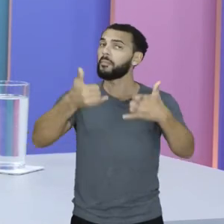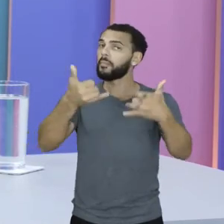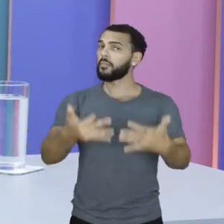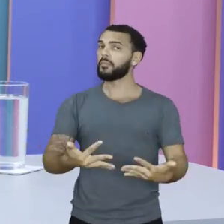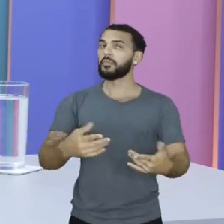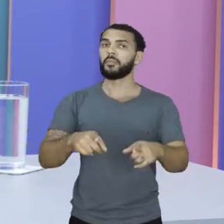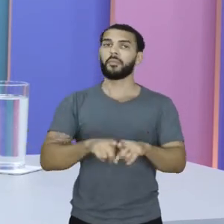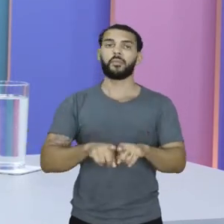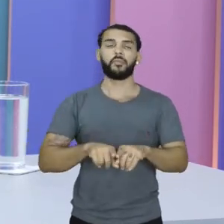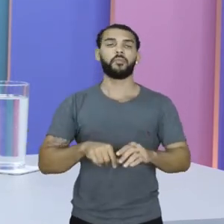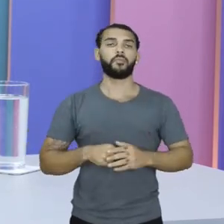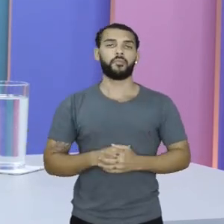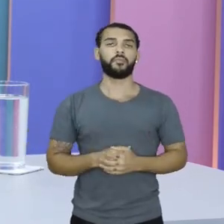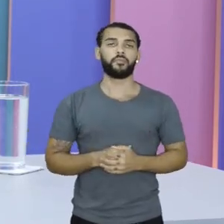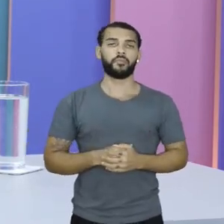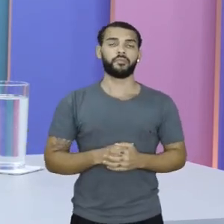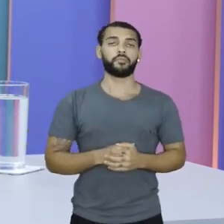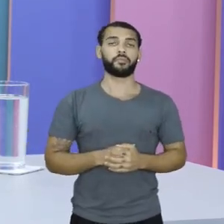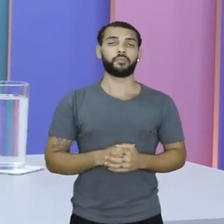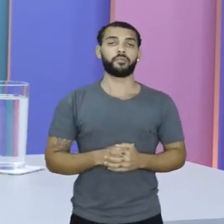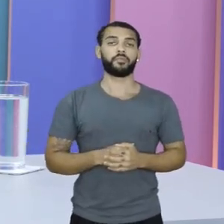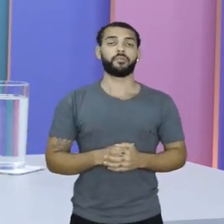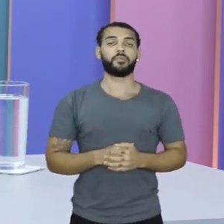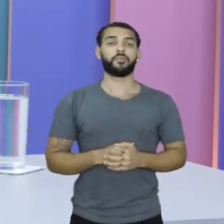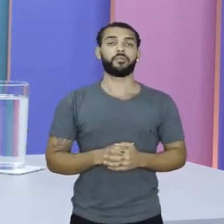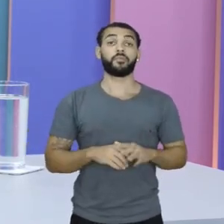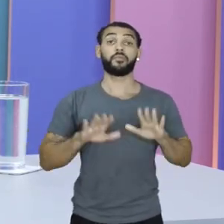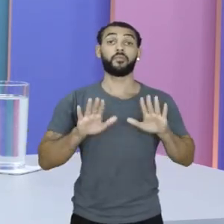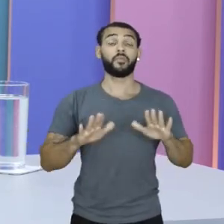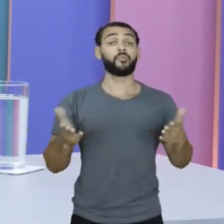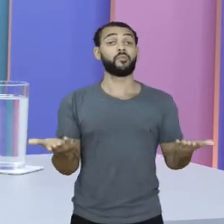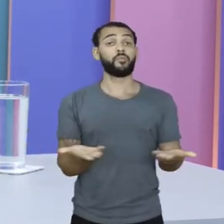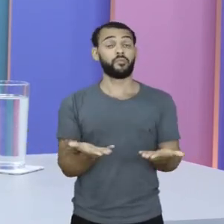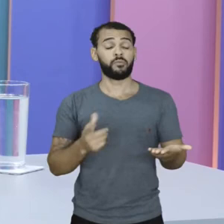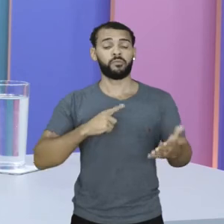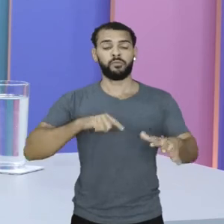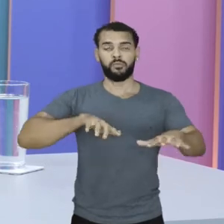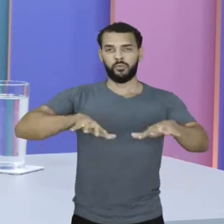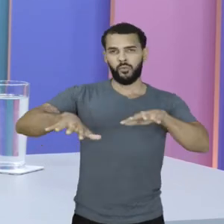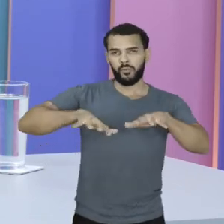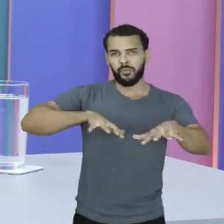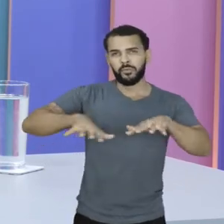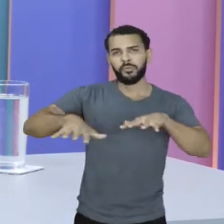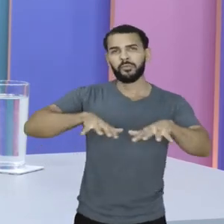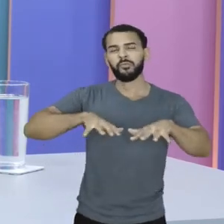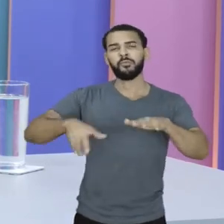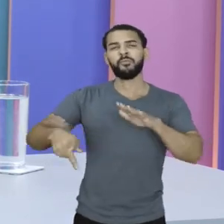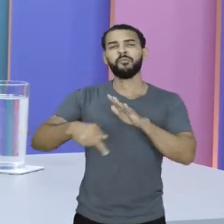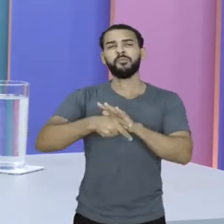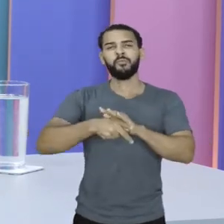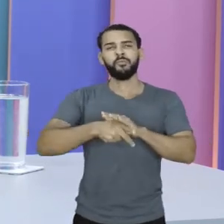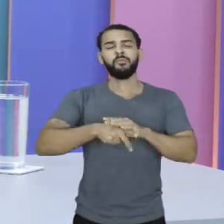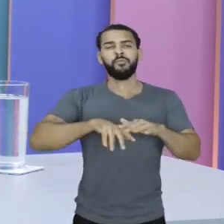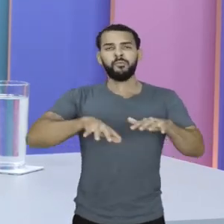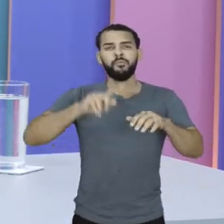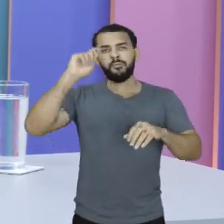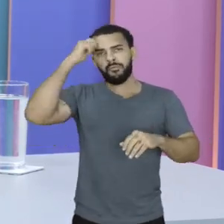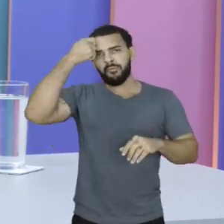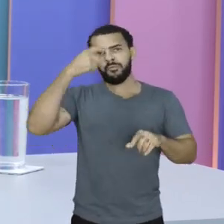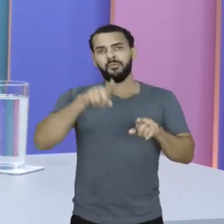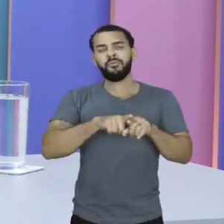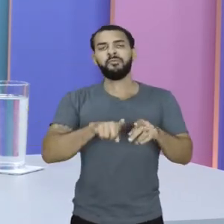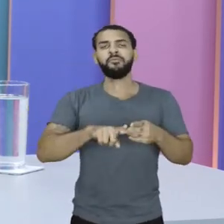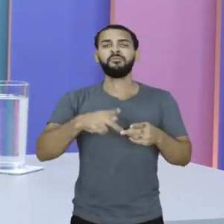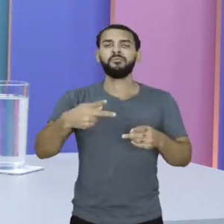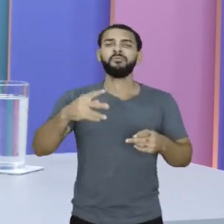hoje, graças, né, a essa mobilização do movimento negro e do Partido dos Trabalhadores, hoje é uma política